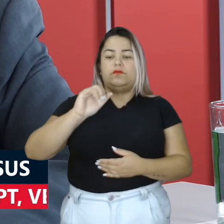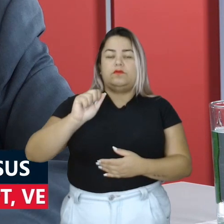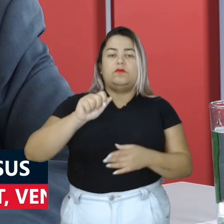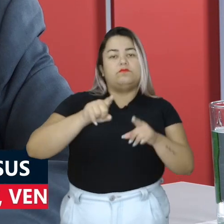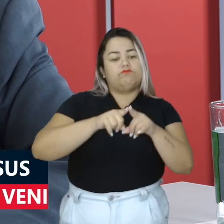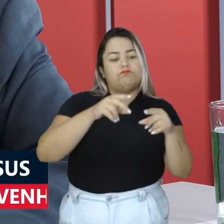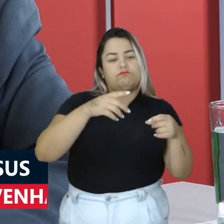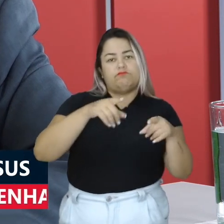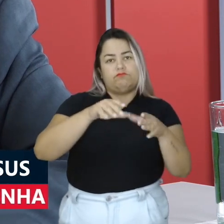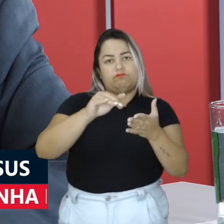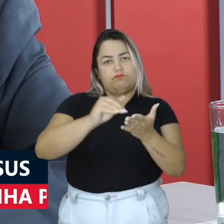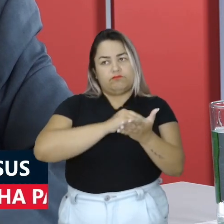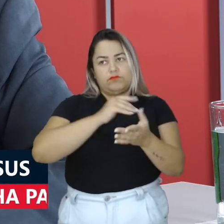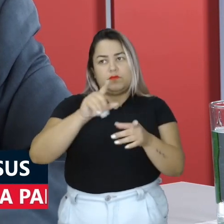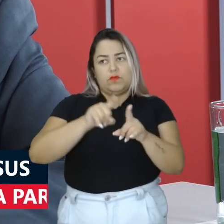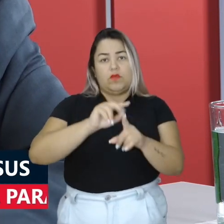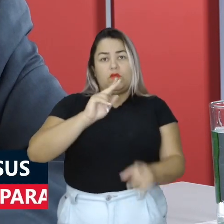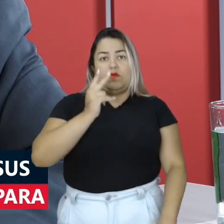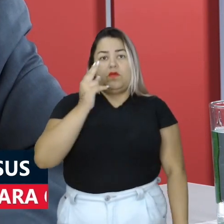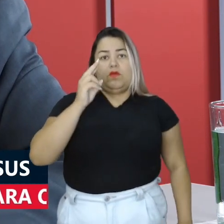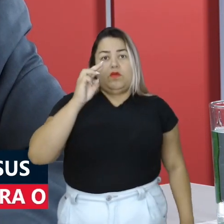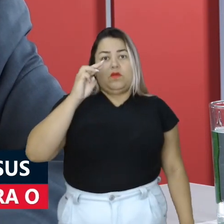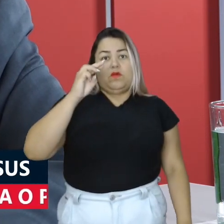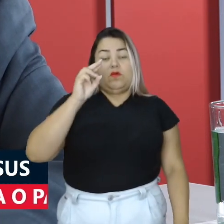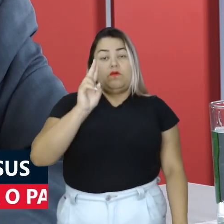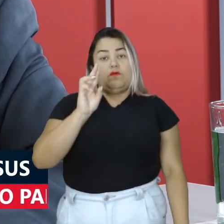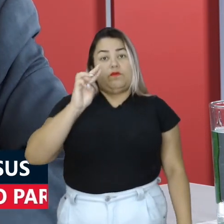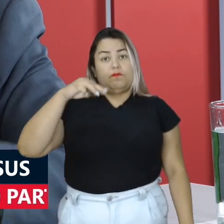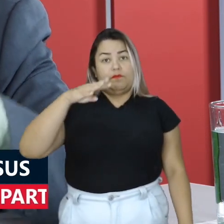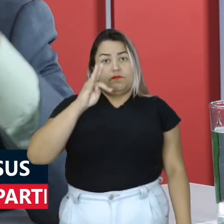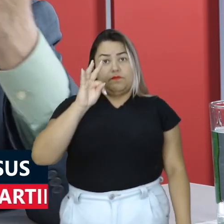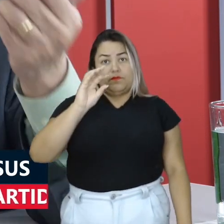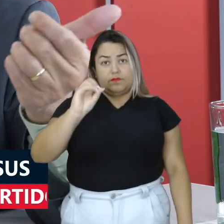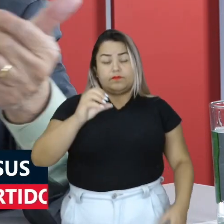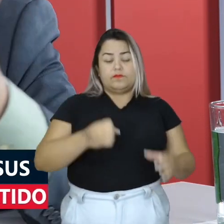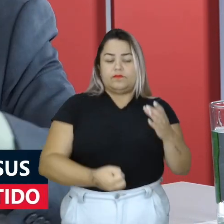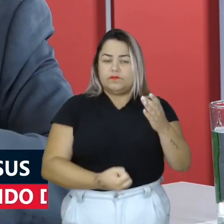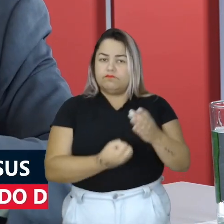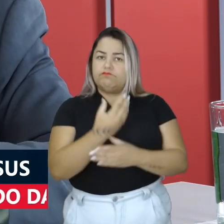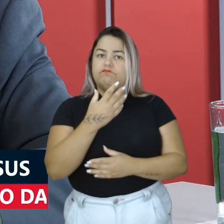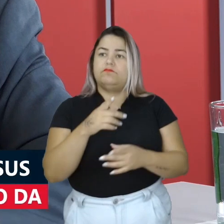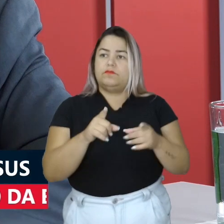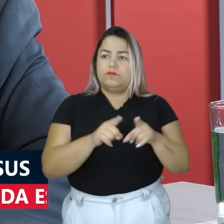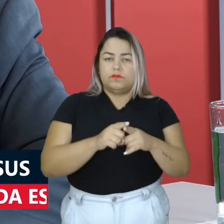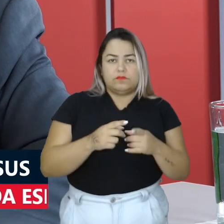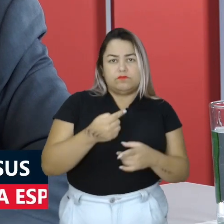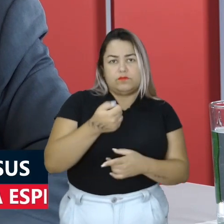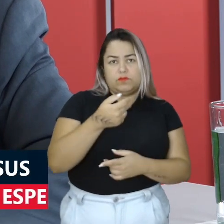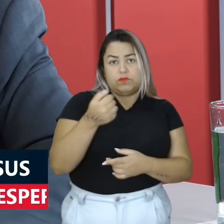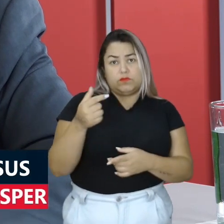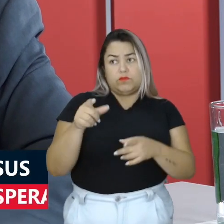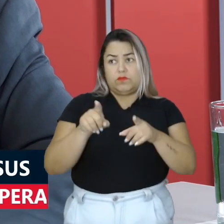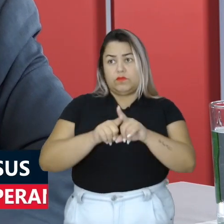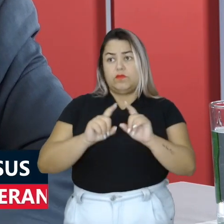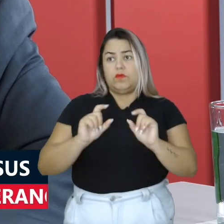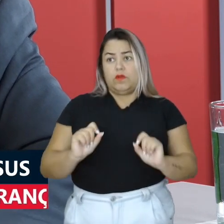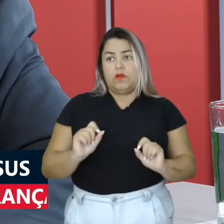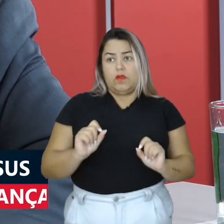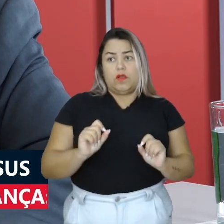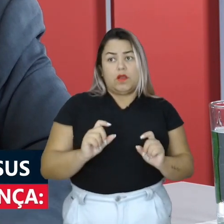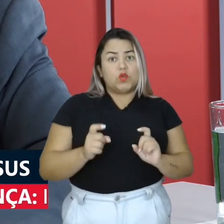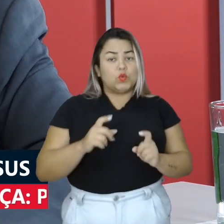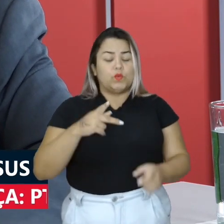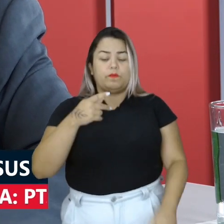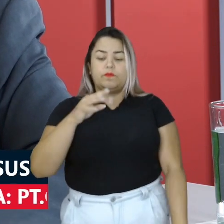municipal. Humberto tinha sido secretário de Recife, tinha criado lá. Eram poucas administrações, quase todas do